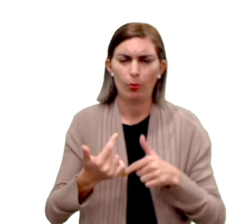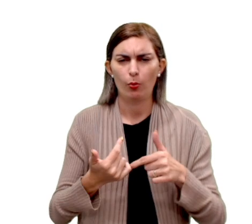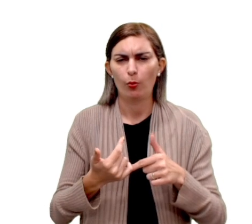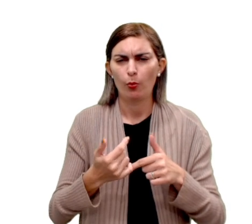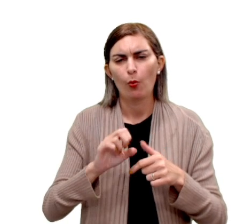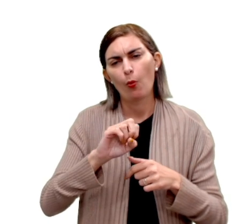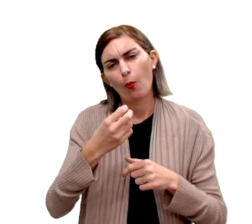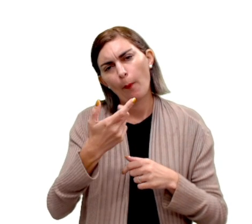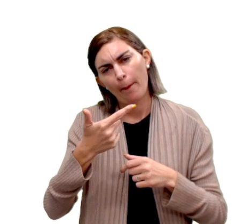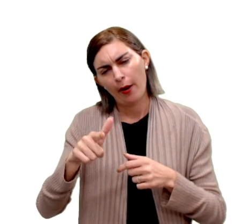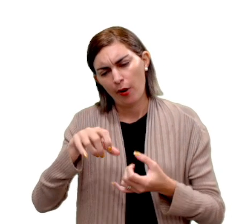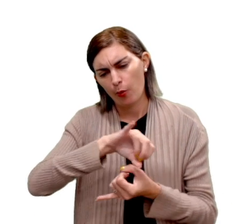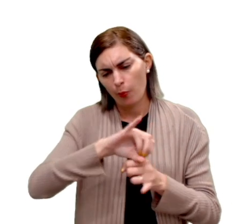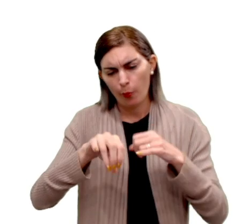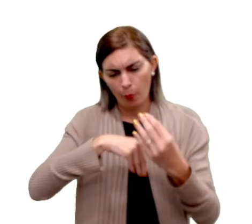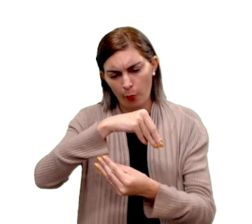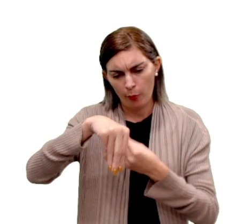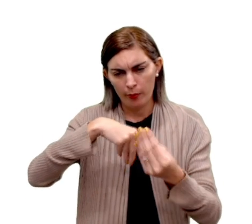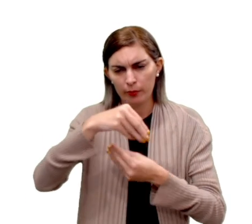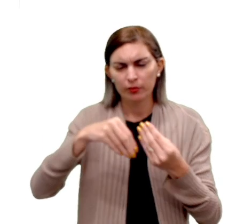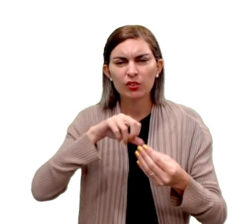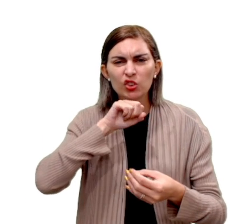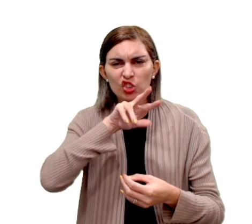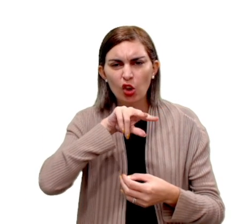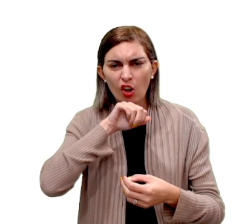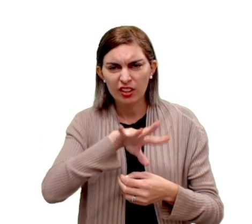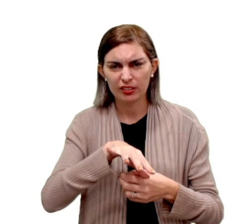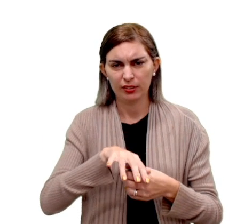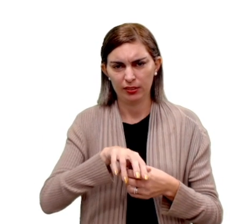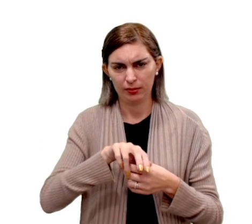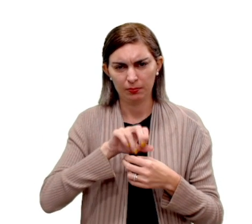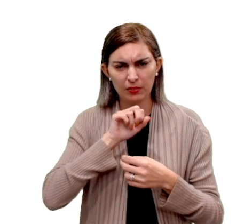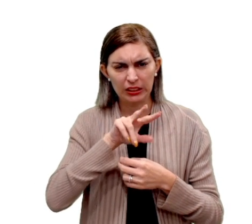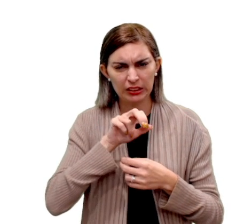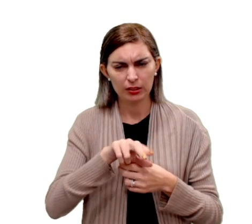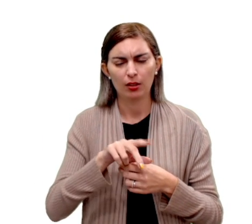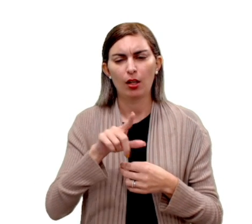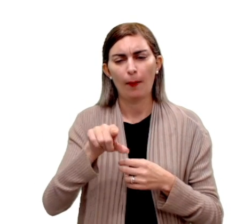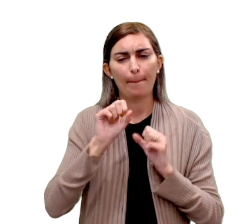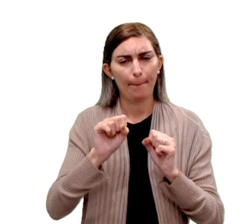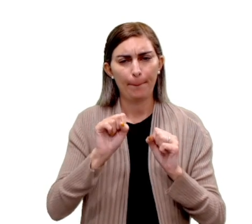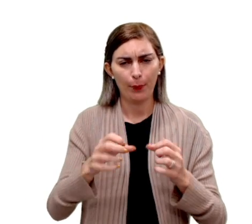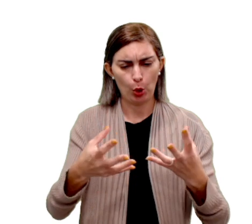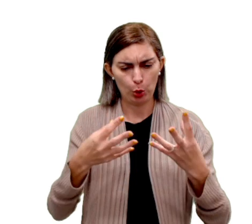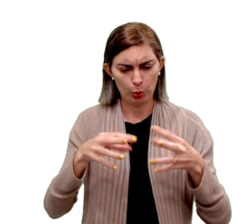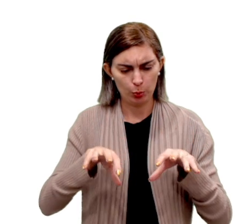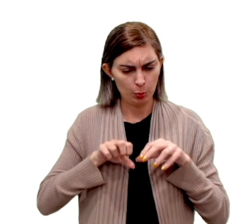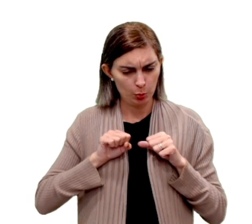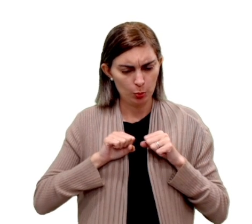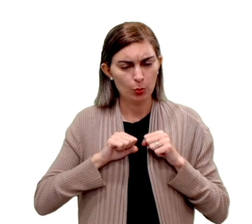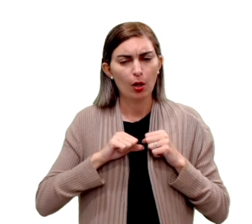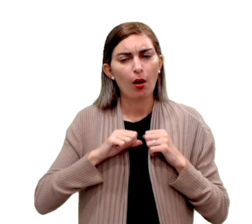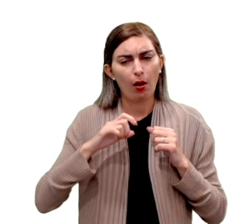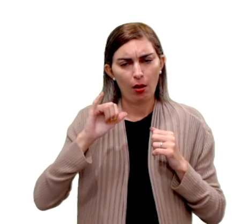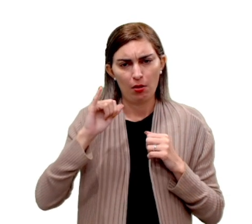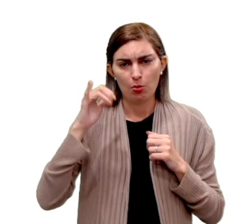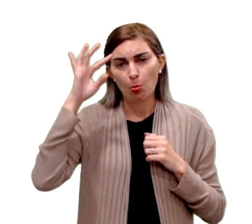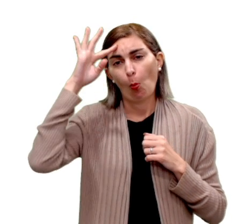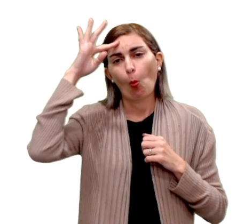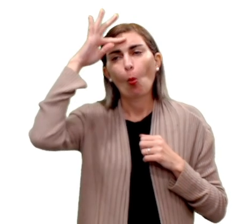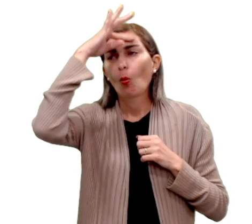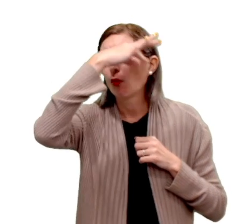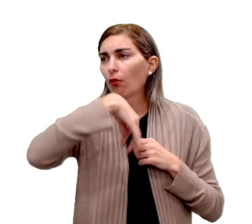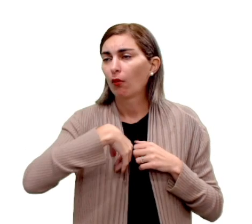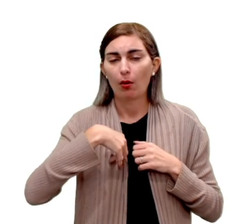ou mais substâncias tóxicas. Então, essa intoxicação ela pode ser de forma intencional, que